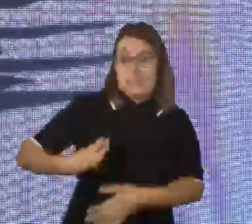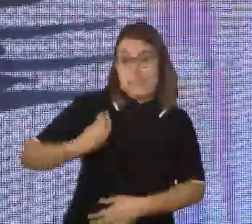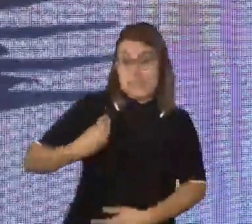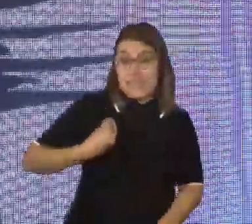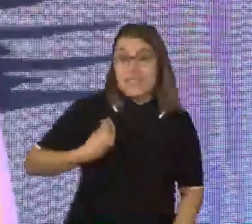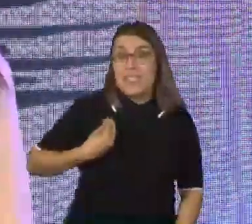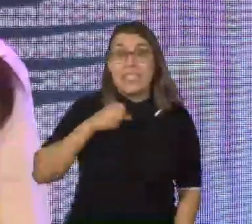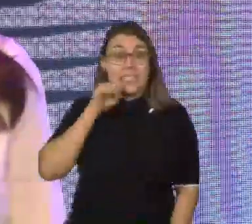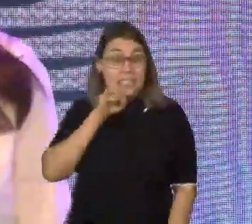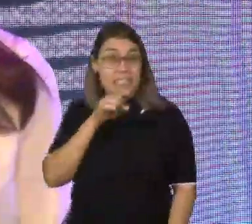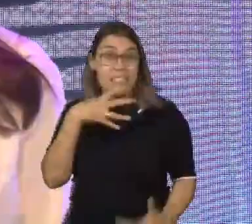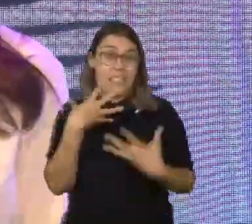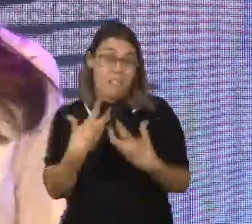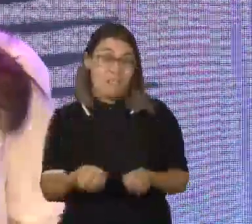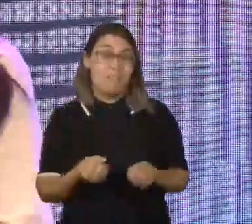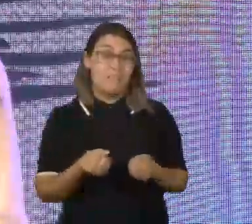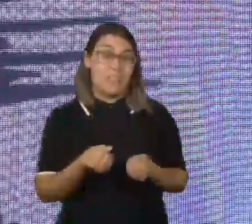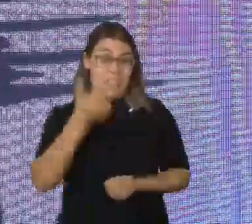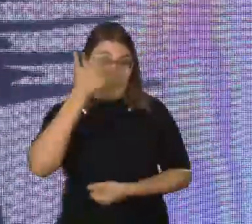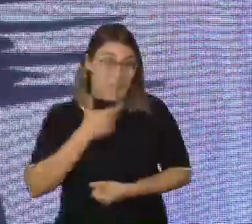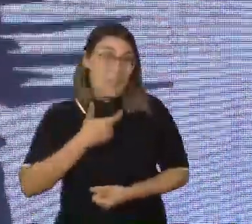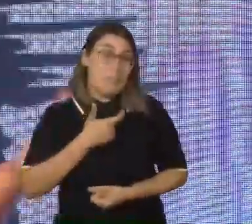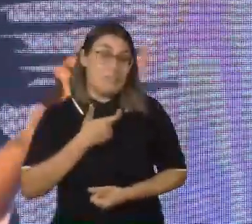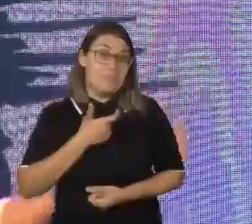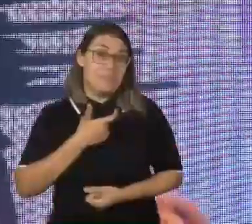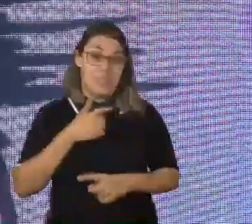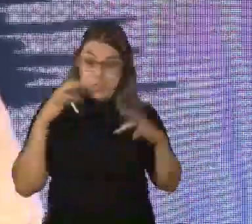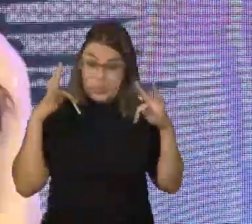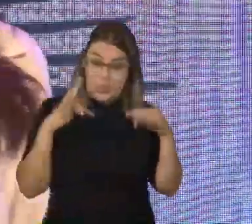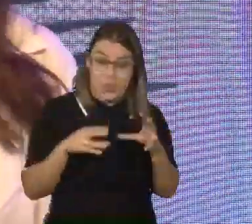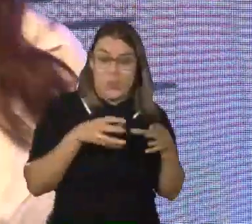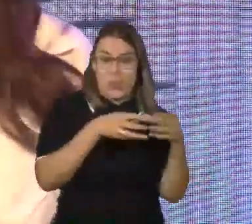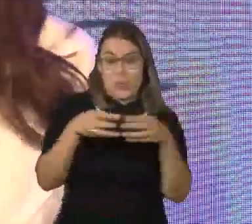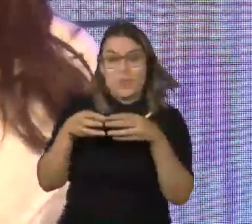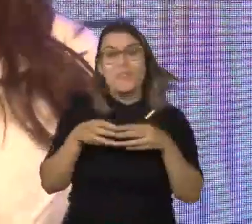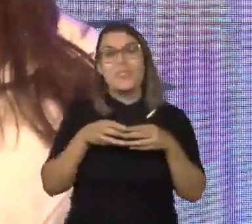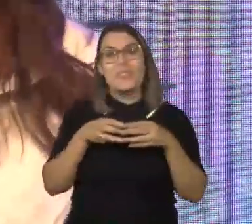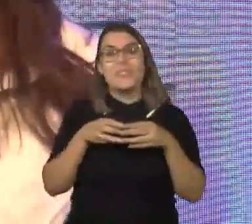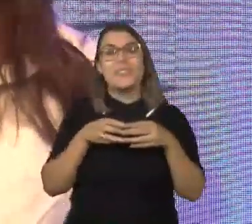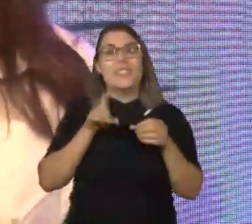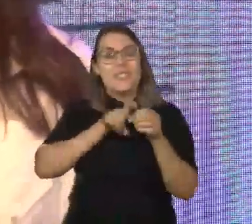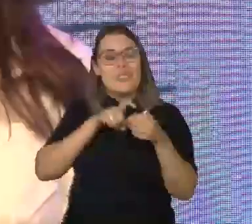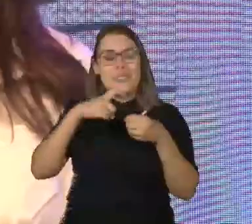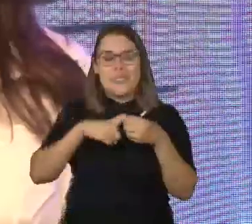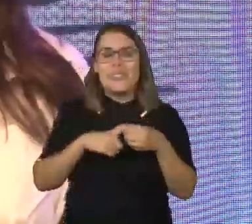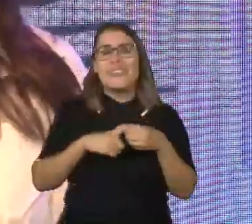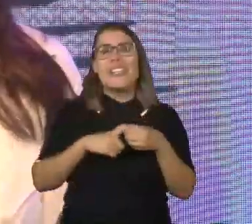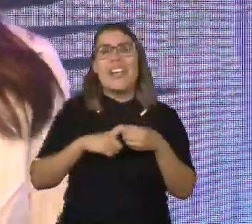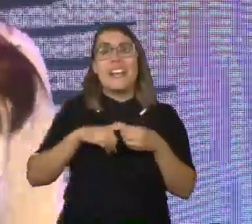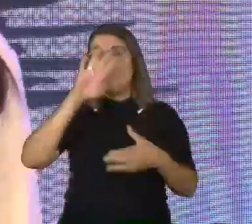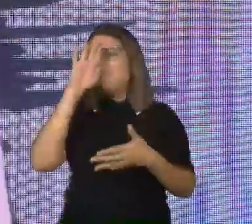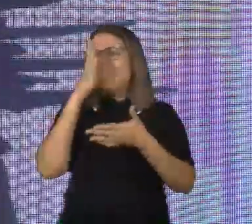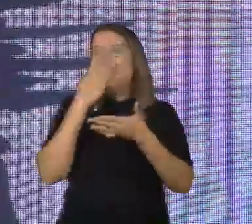se a gente puder conviver com ela. Eu, particularmente, eu e toda a turma do Giló, acreditamos muito no poder da